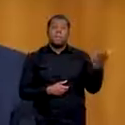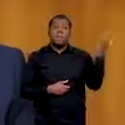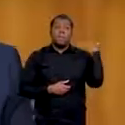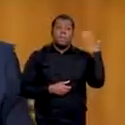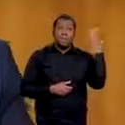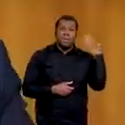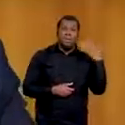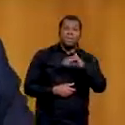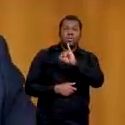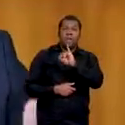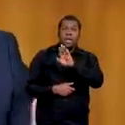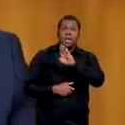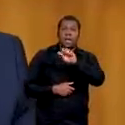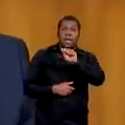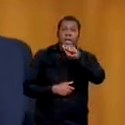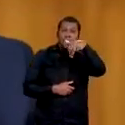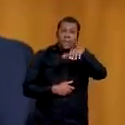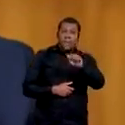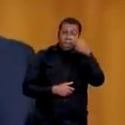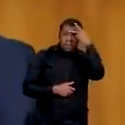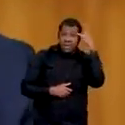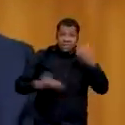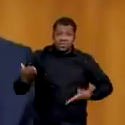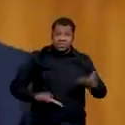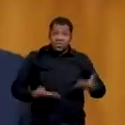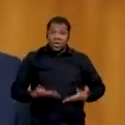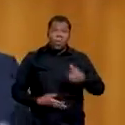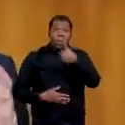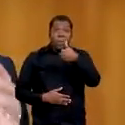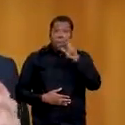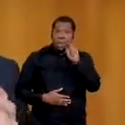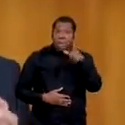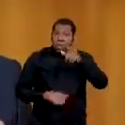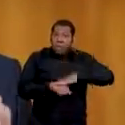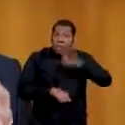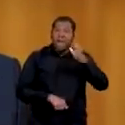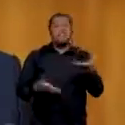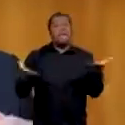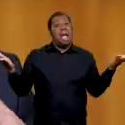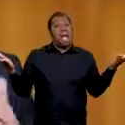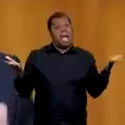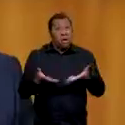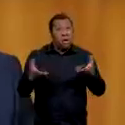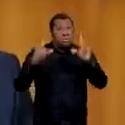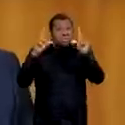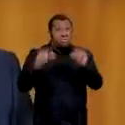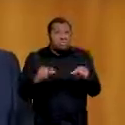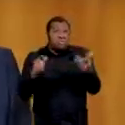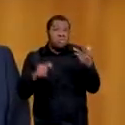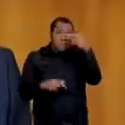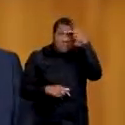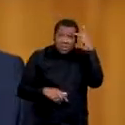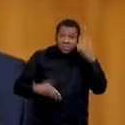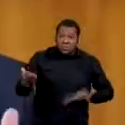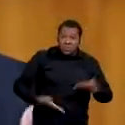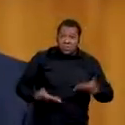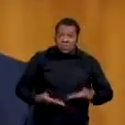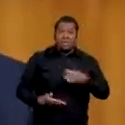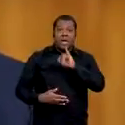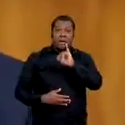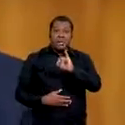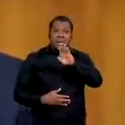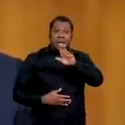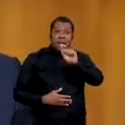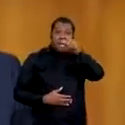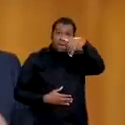tinha 1.700 funcionários, agora está com 700. Então, nós estamos montando um grande esquema, sabe, de fazer um